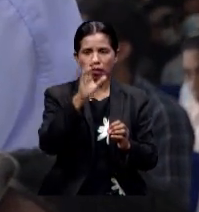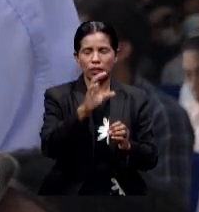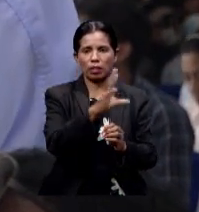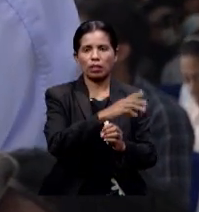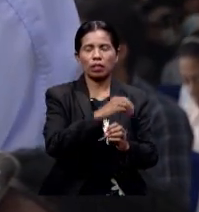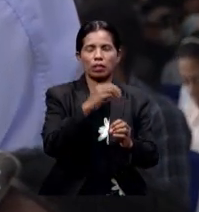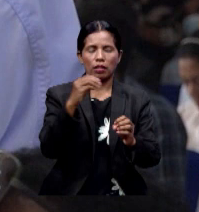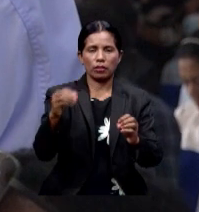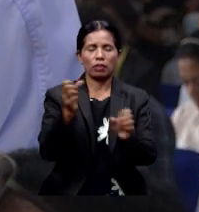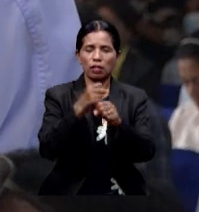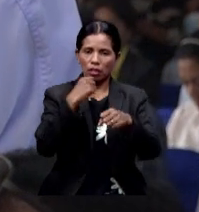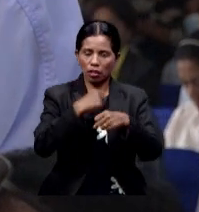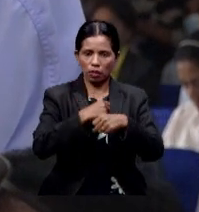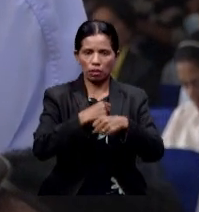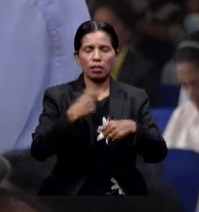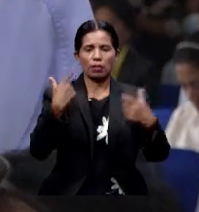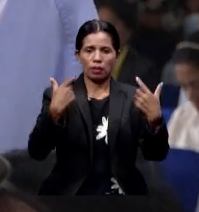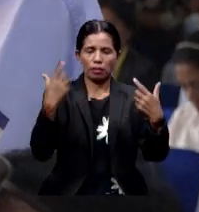compete e a